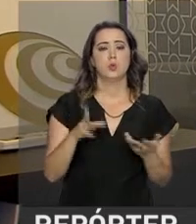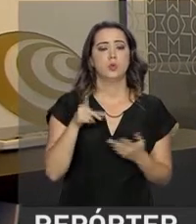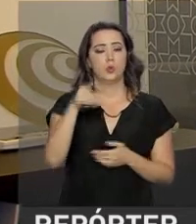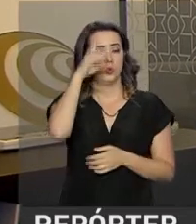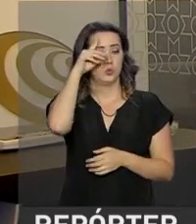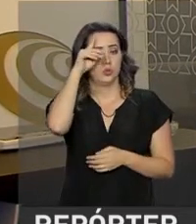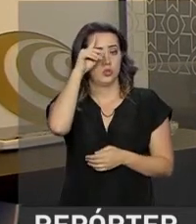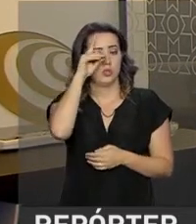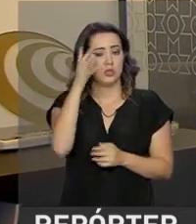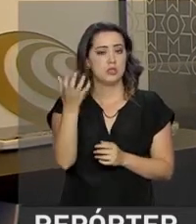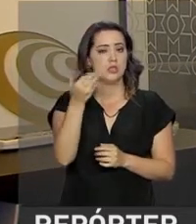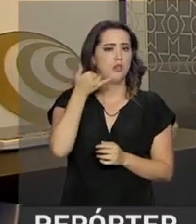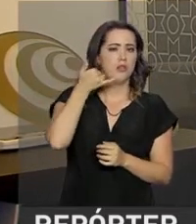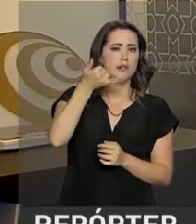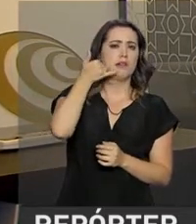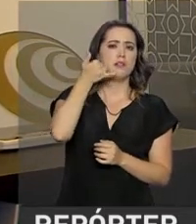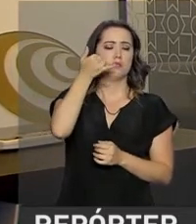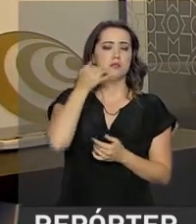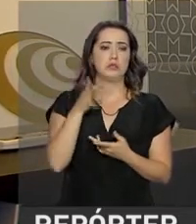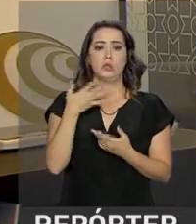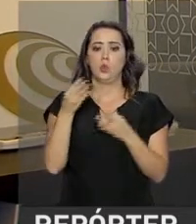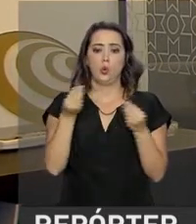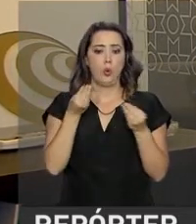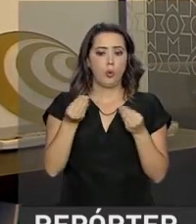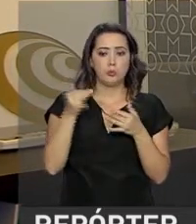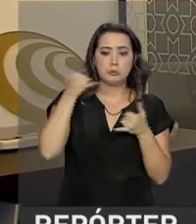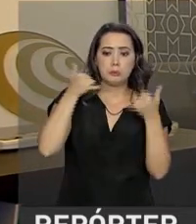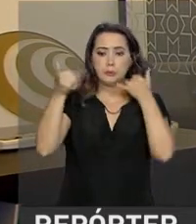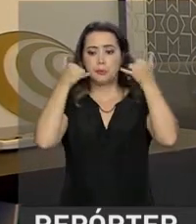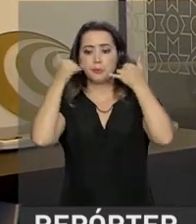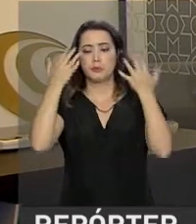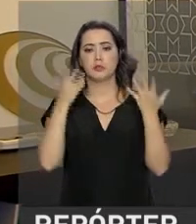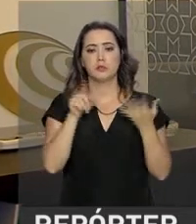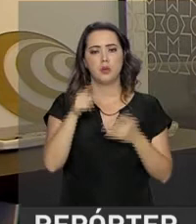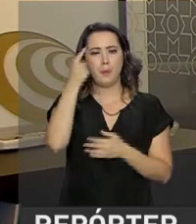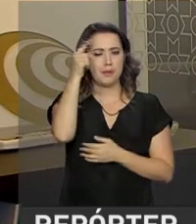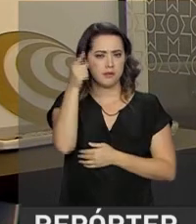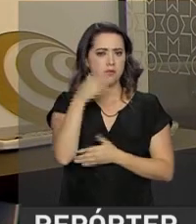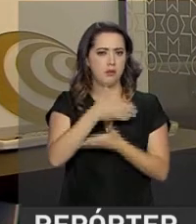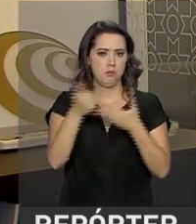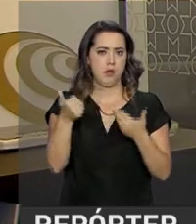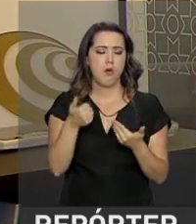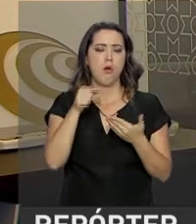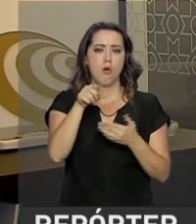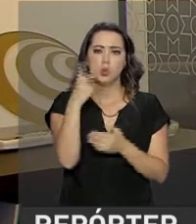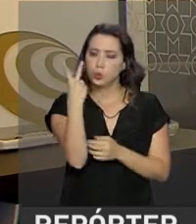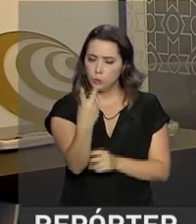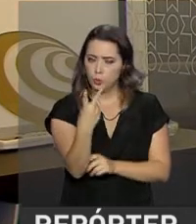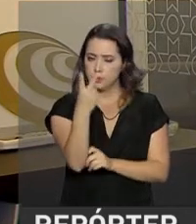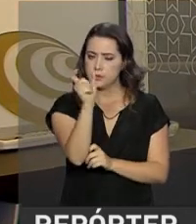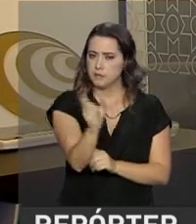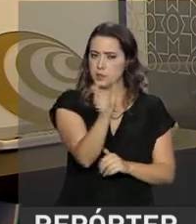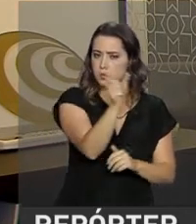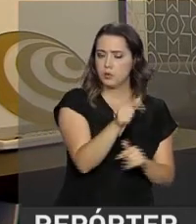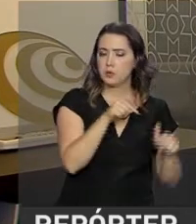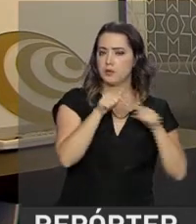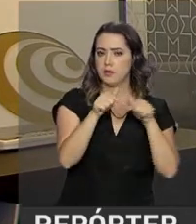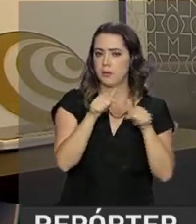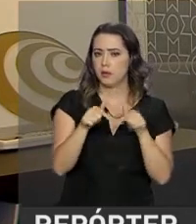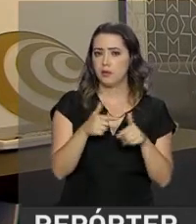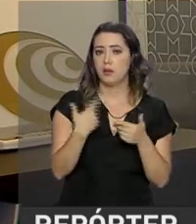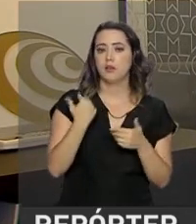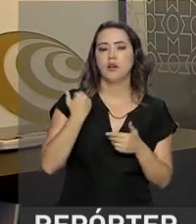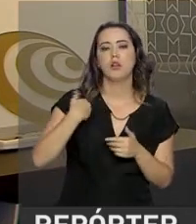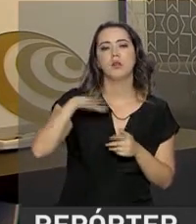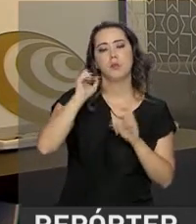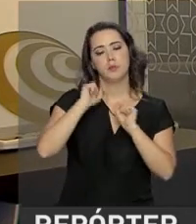dia com uma única recepcionista. Então nós pensamos já em ter mais contatos e ter